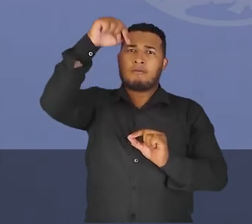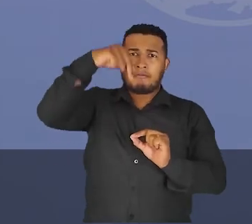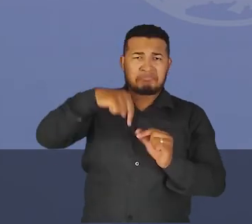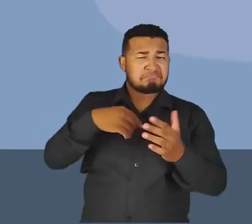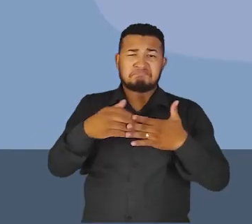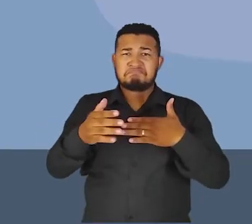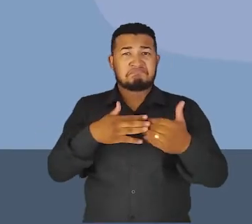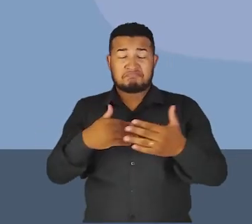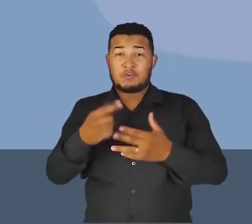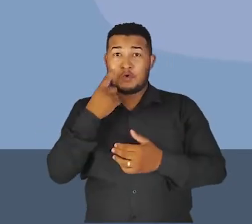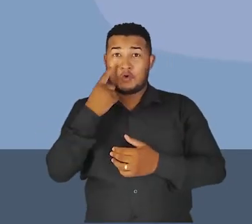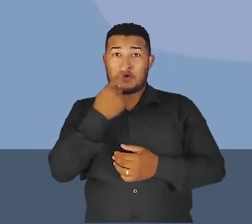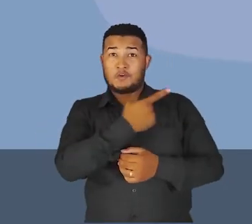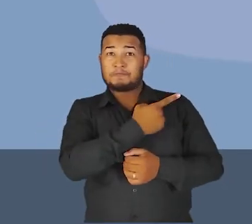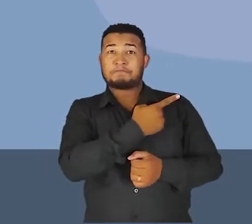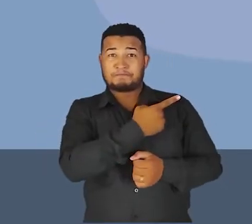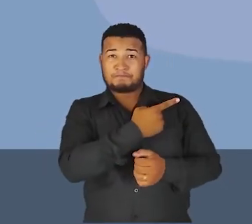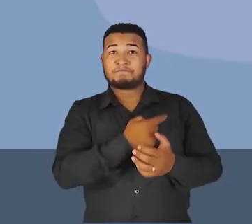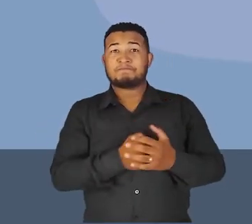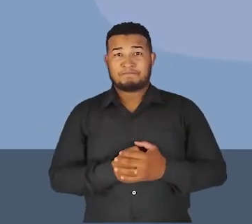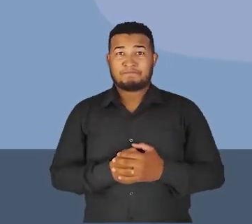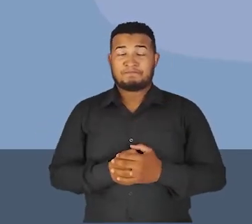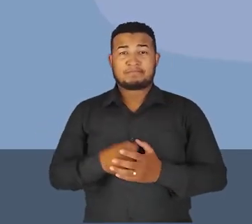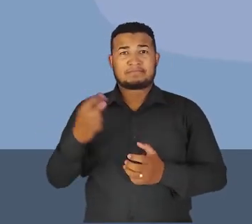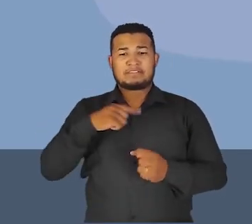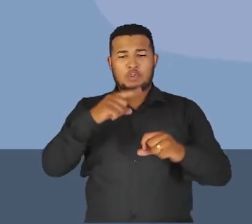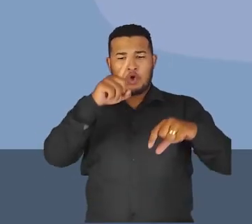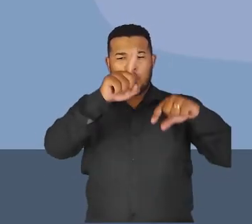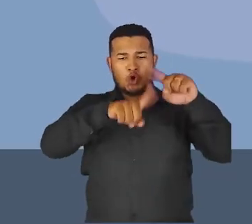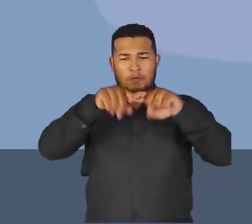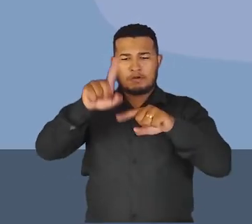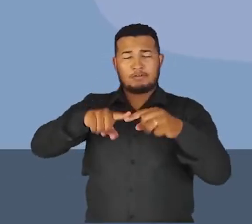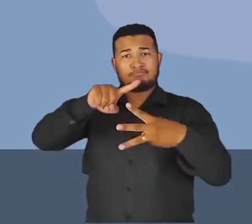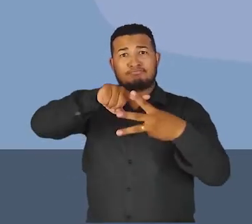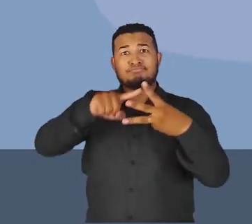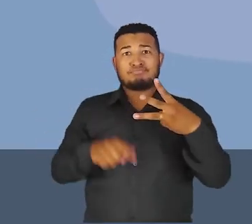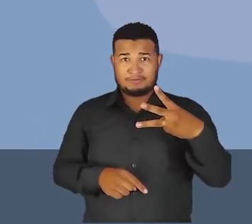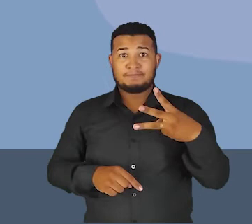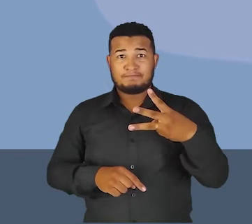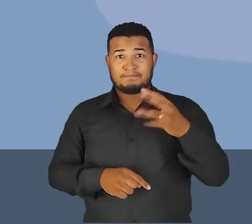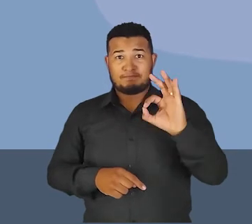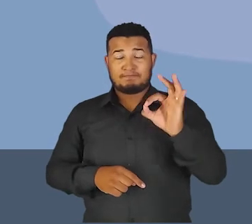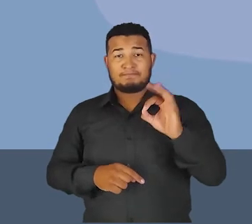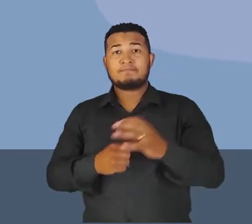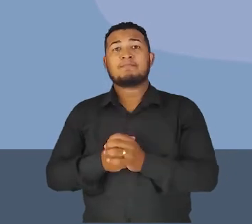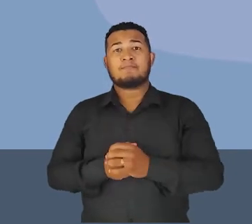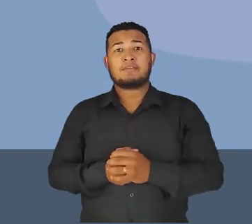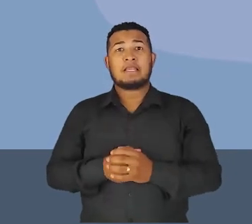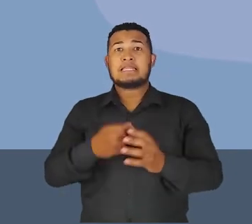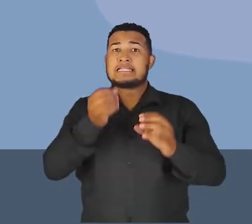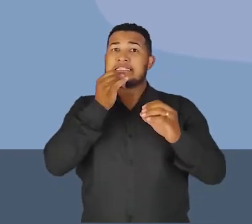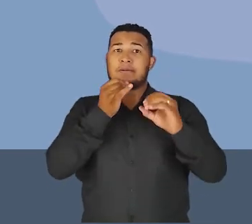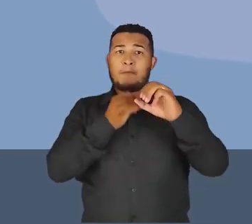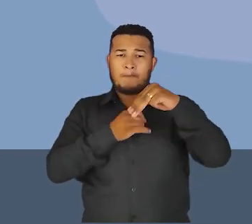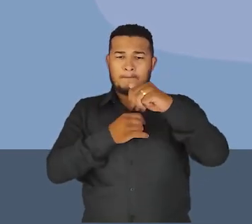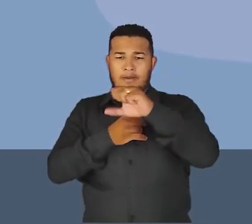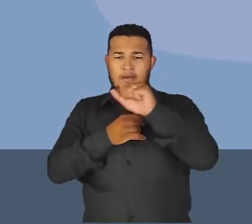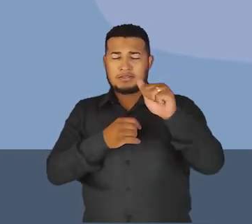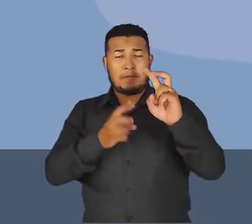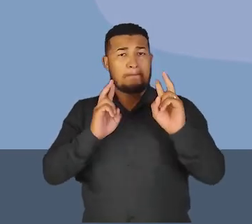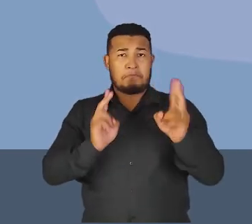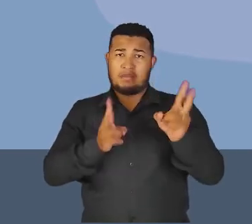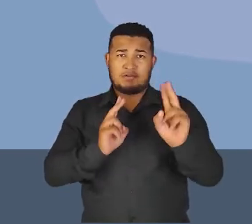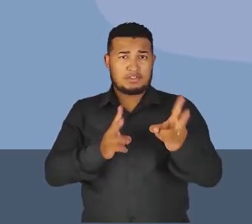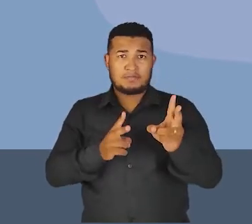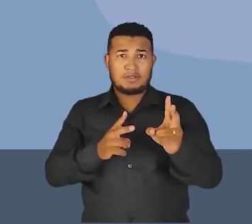uma olhada na figura. Eu tenho 3 objetos, né, com a mesma massa,